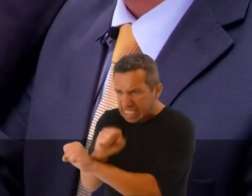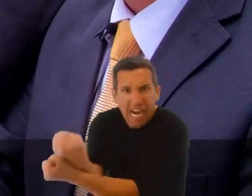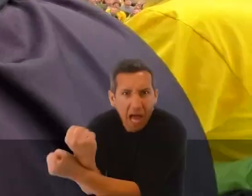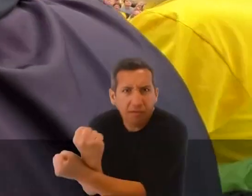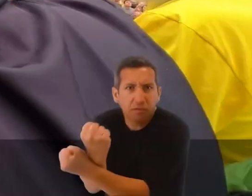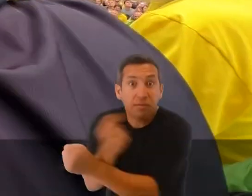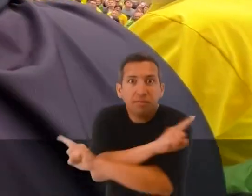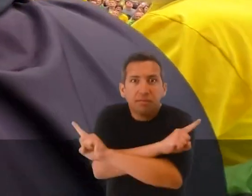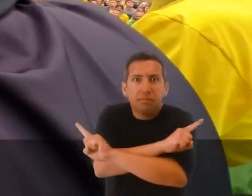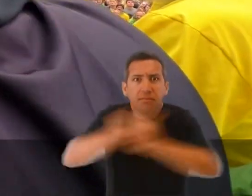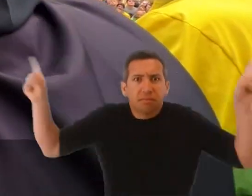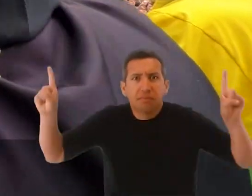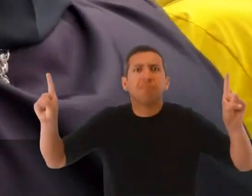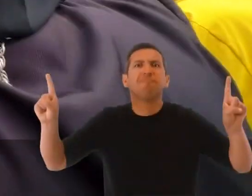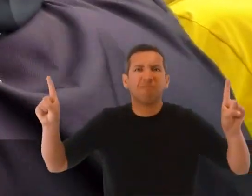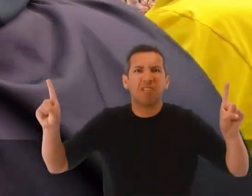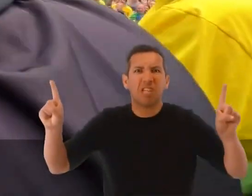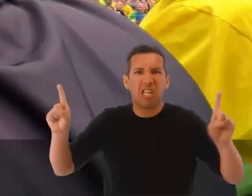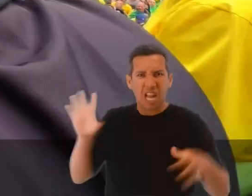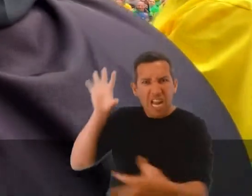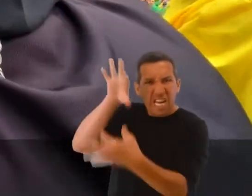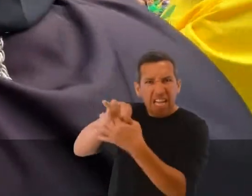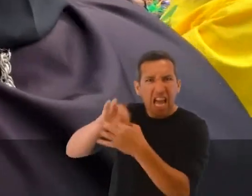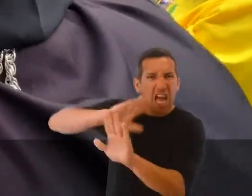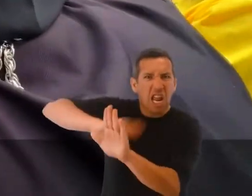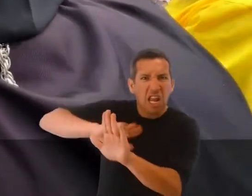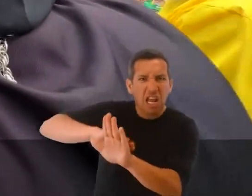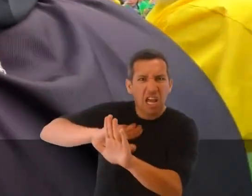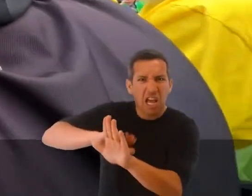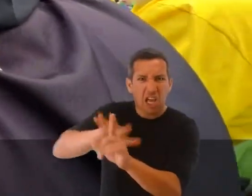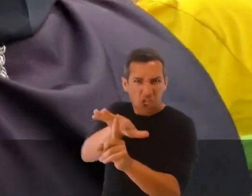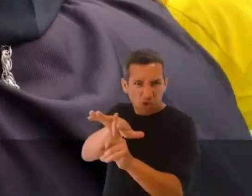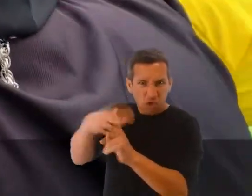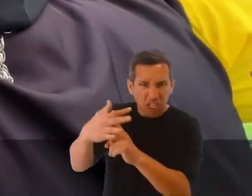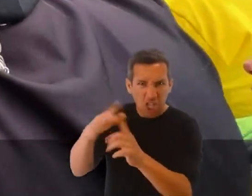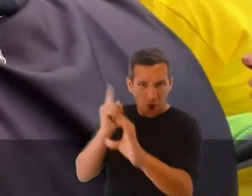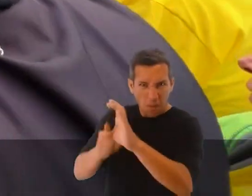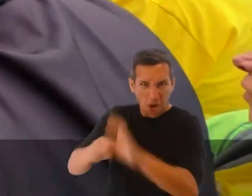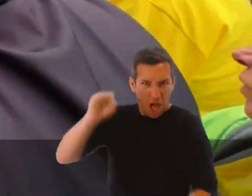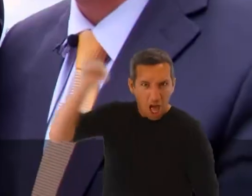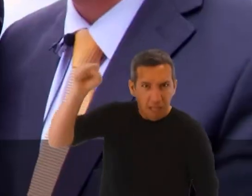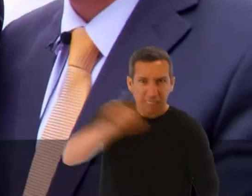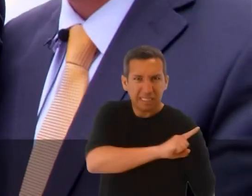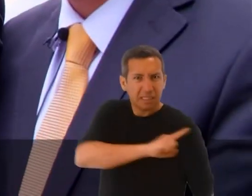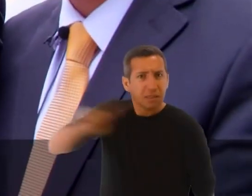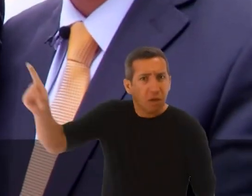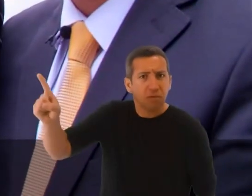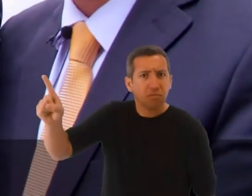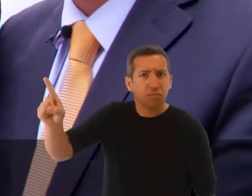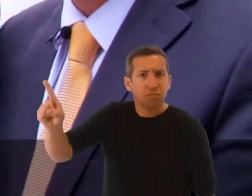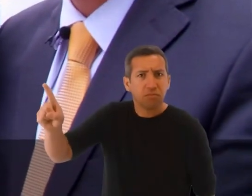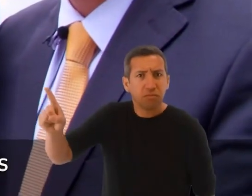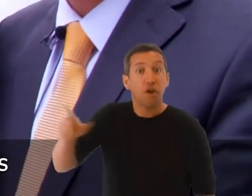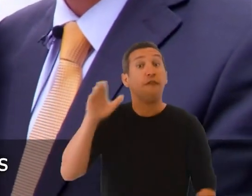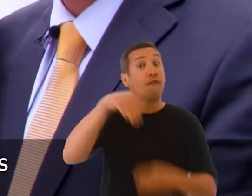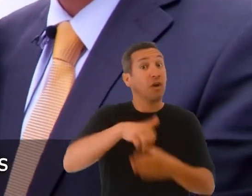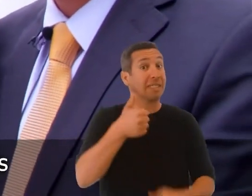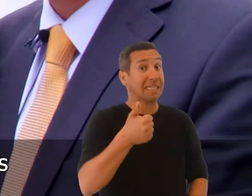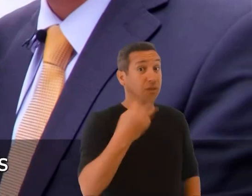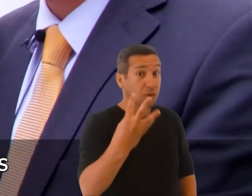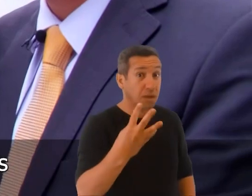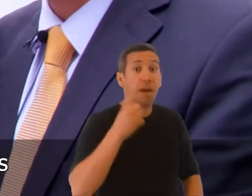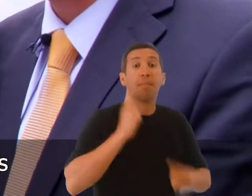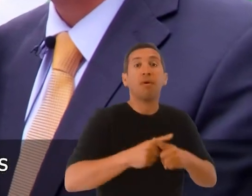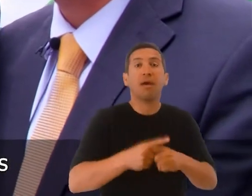somos uma nação escrava das ideologias socialistas e comunistas. Votem no 14, porque